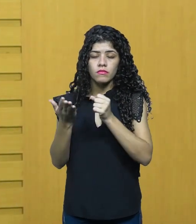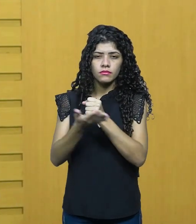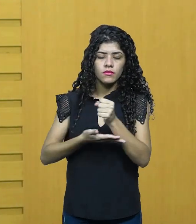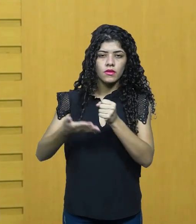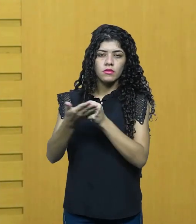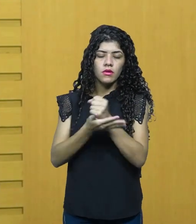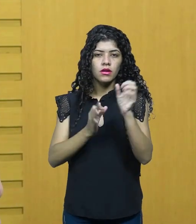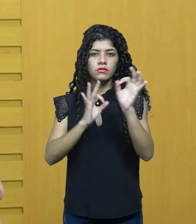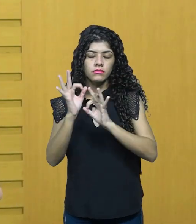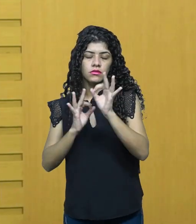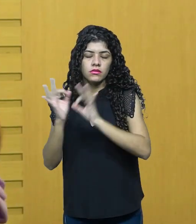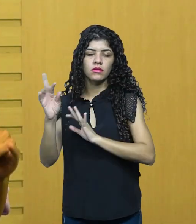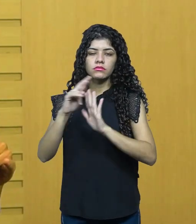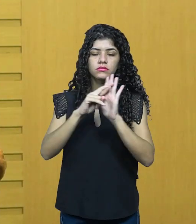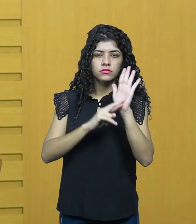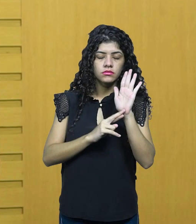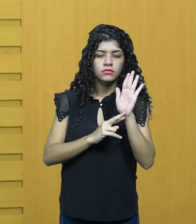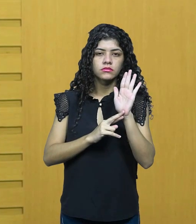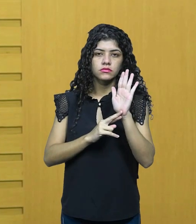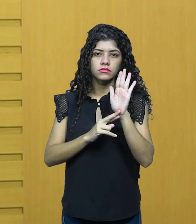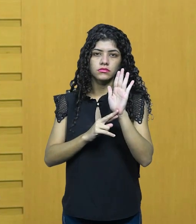A gente vai ver mais regras,